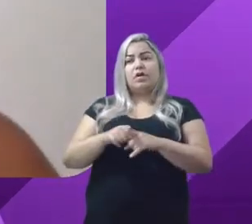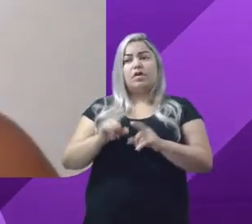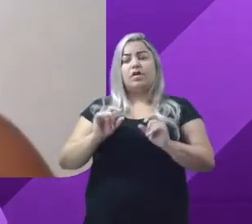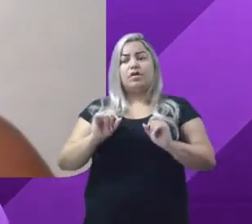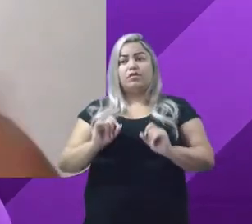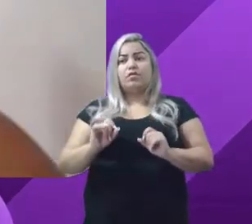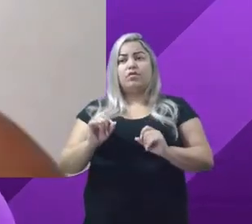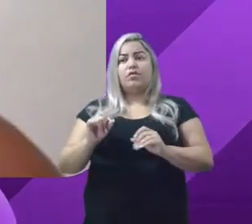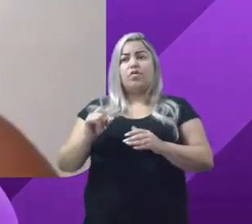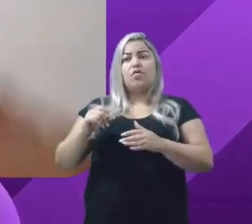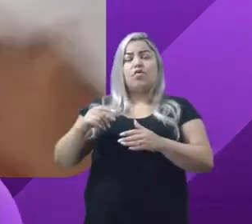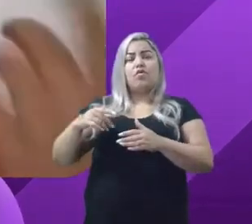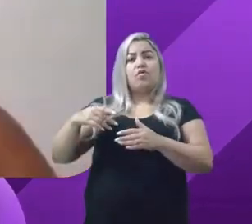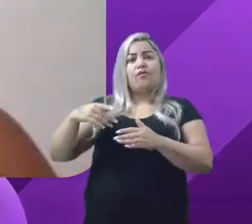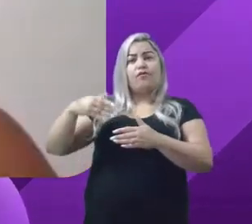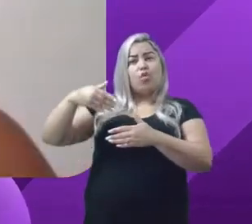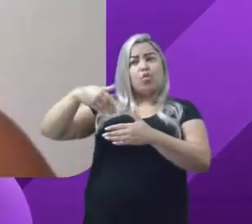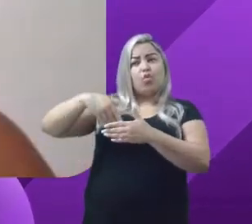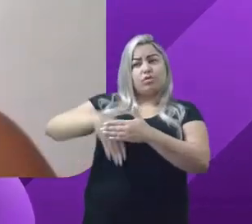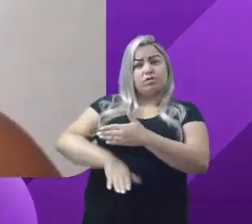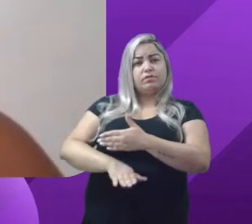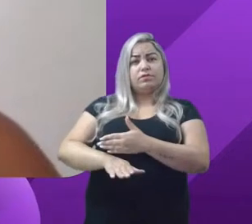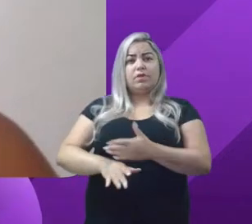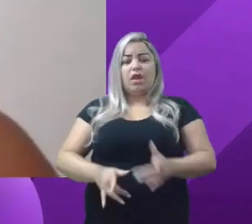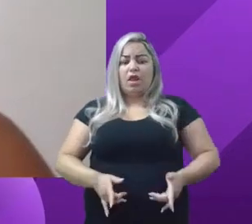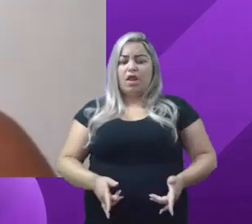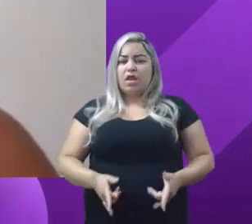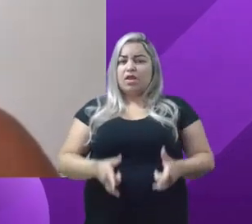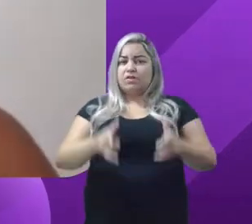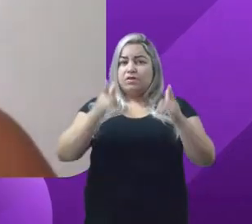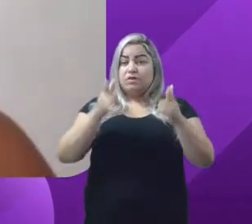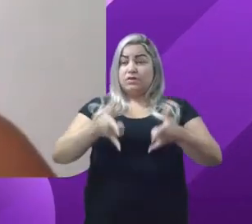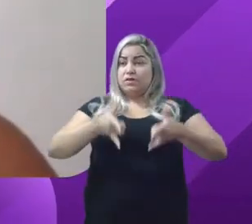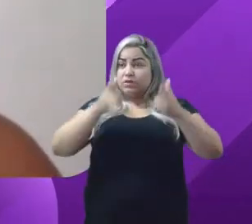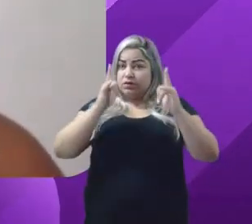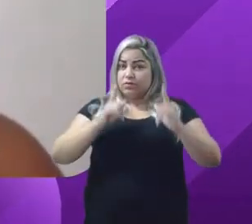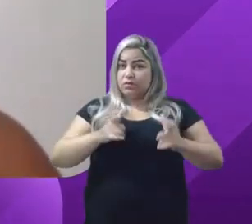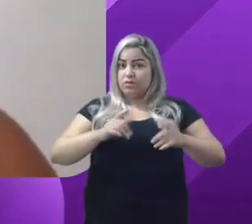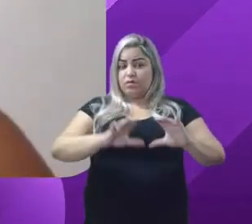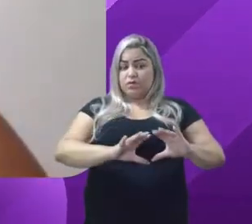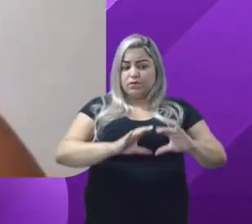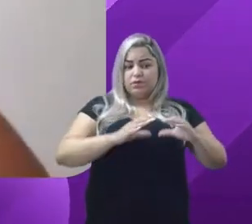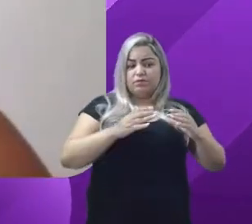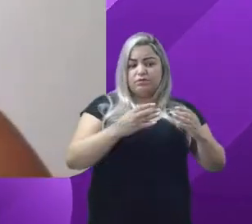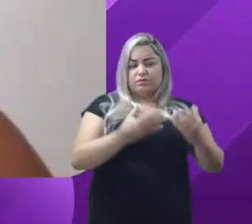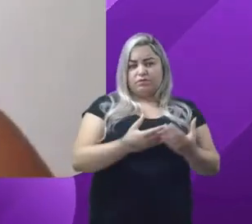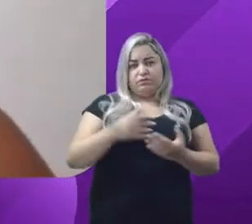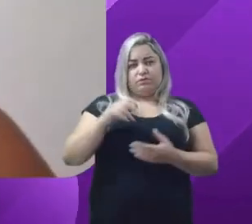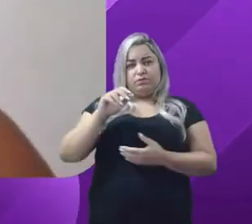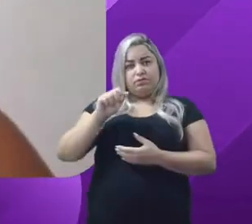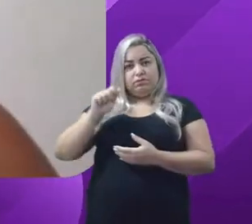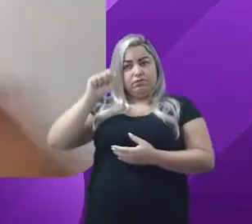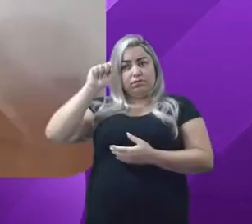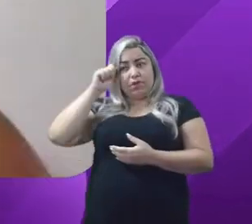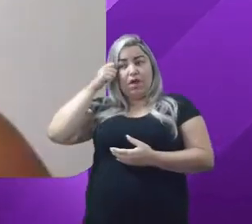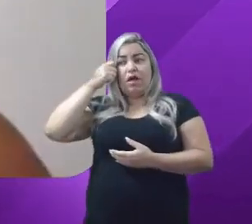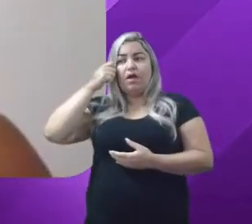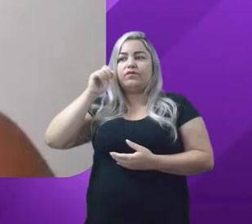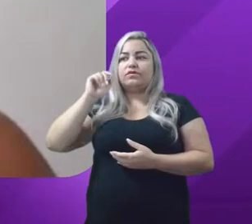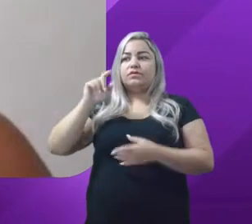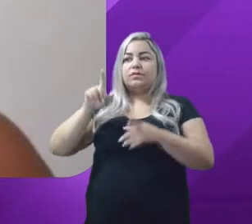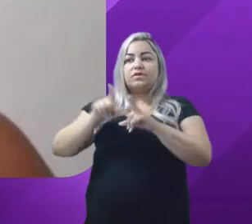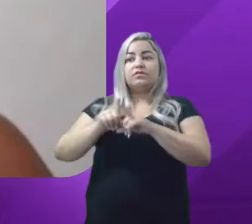foram enterrados nos locais onde foram erguidos esses espaços para comunidades afro-americanas, né? E